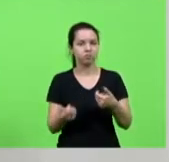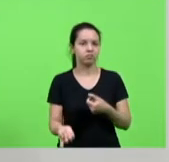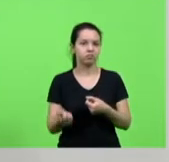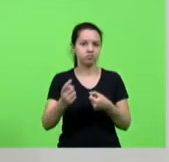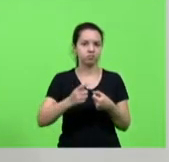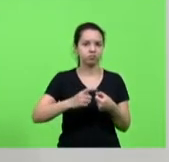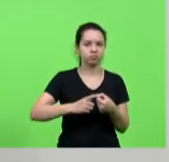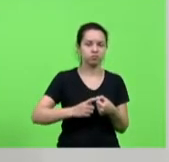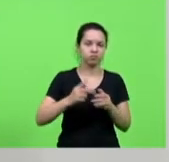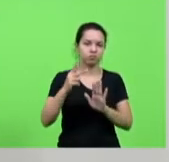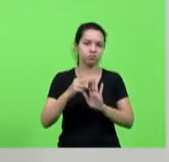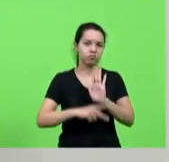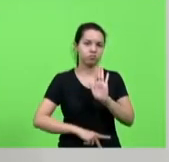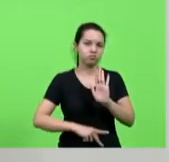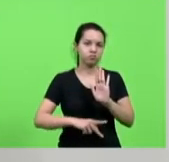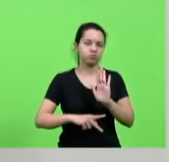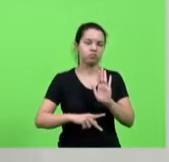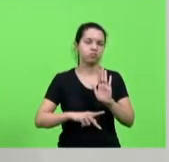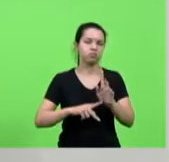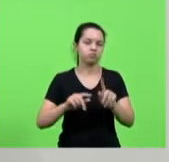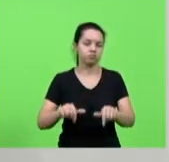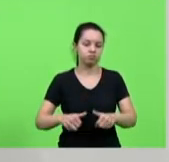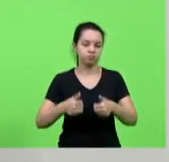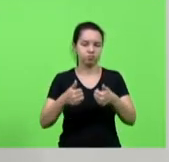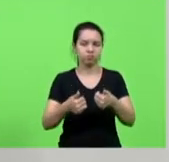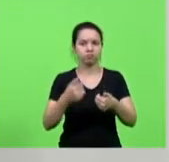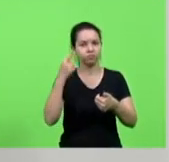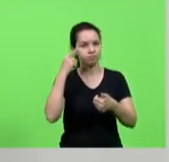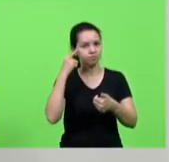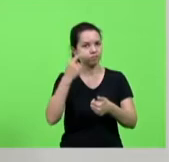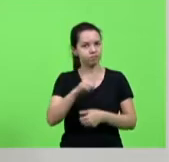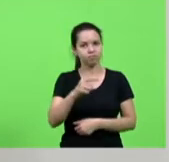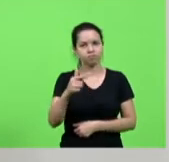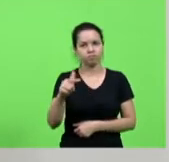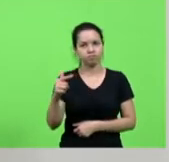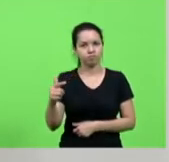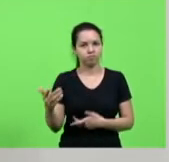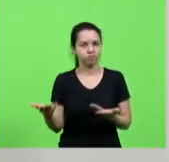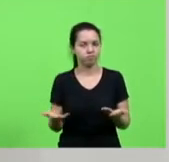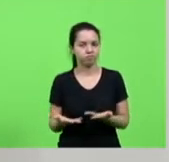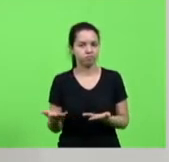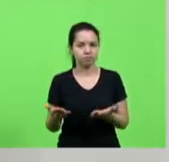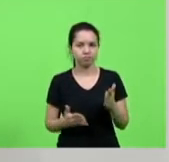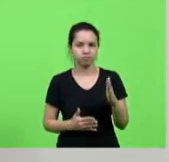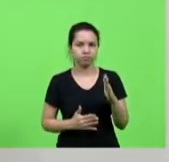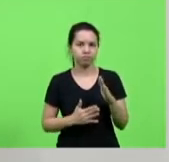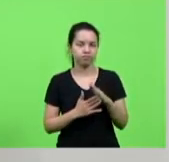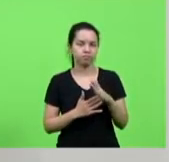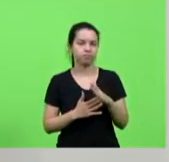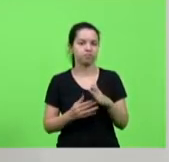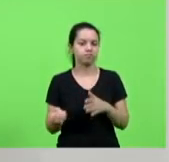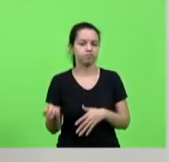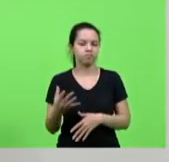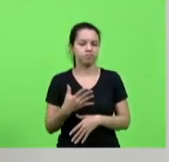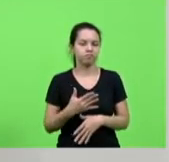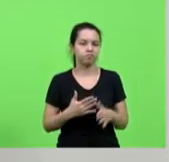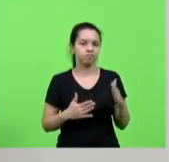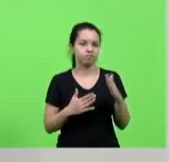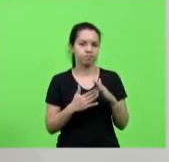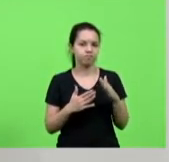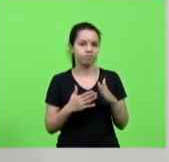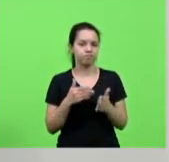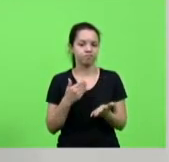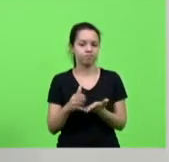recuperação pensado, que acaba de bater novo recorde de desemprego. Um